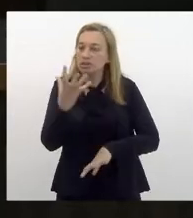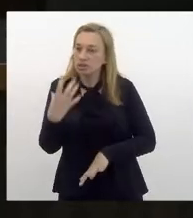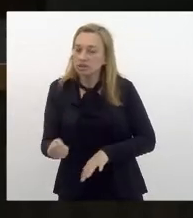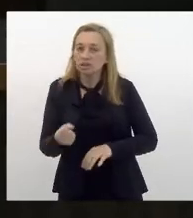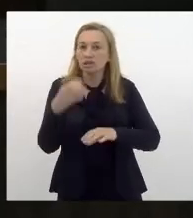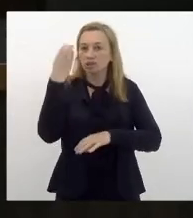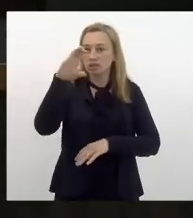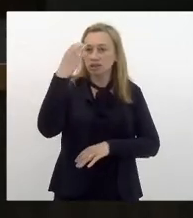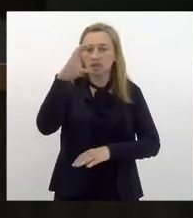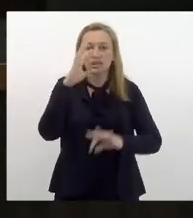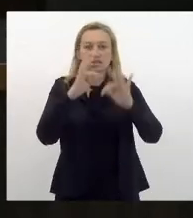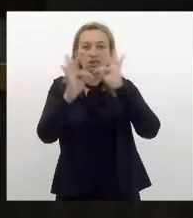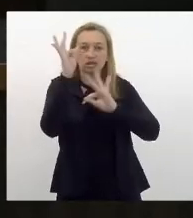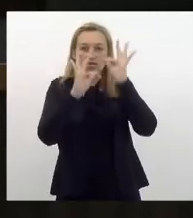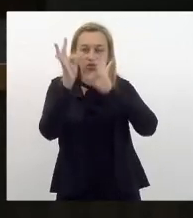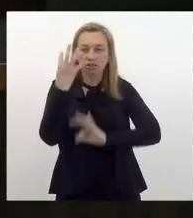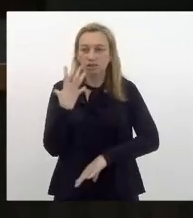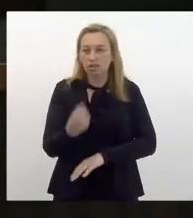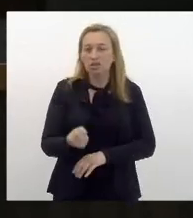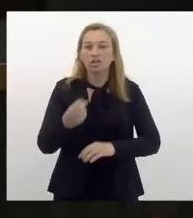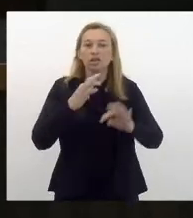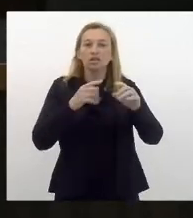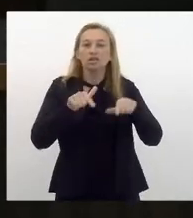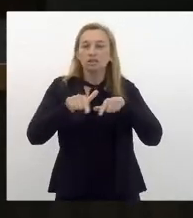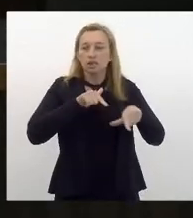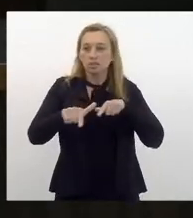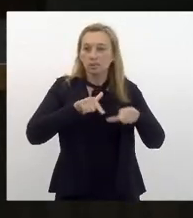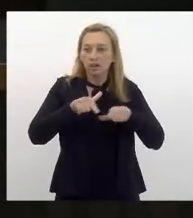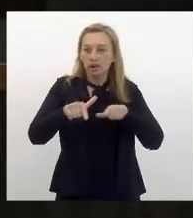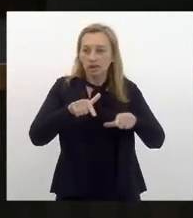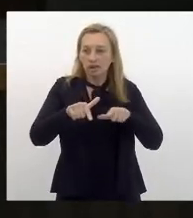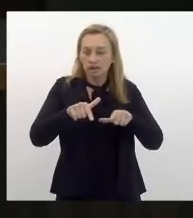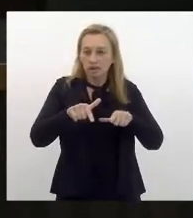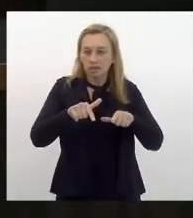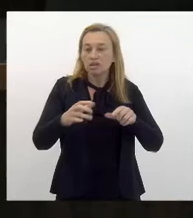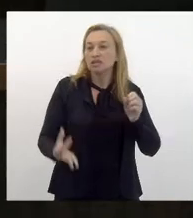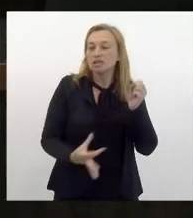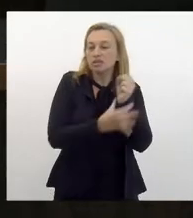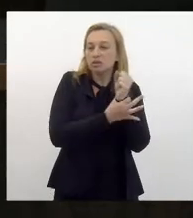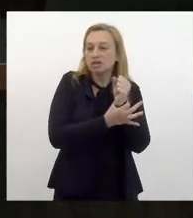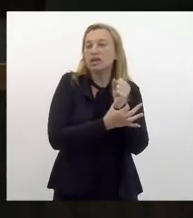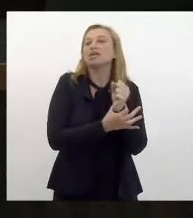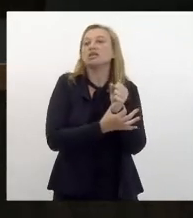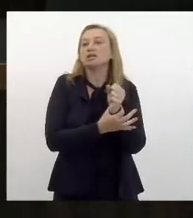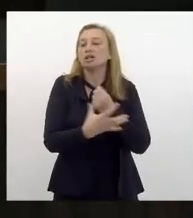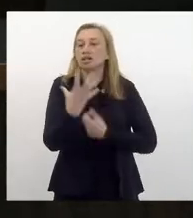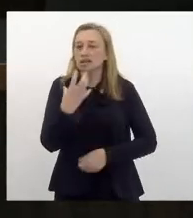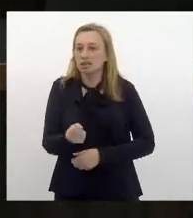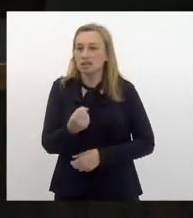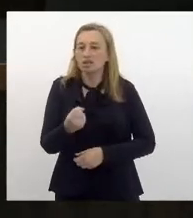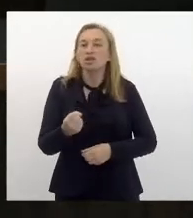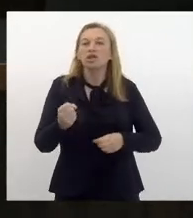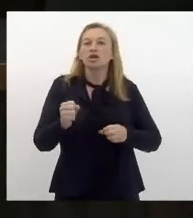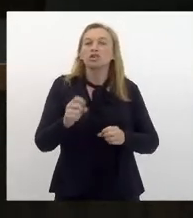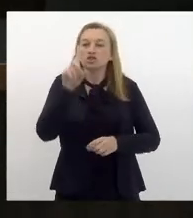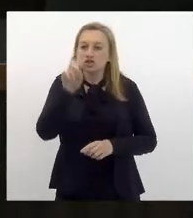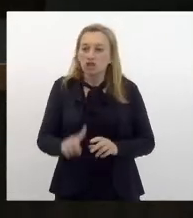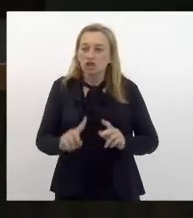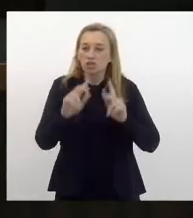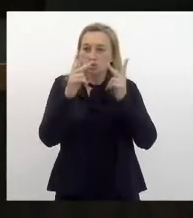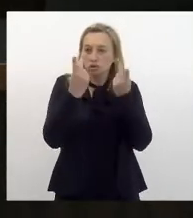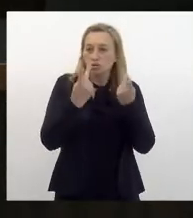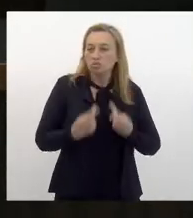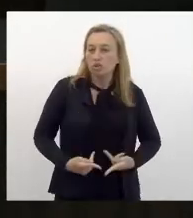favorável de ciência e tecnologia favorável de trabalho legislação social e Seguridade Social favorável de defesa Direitos Humanos